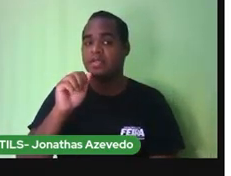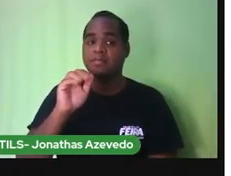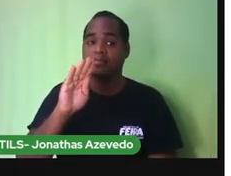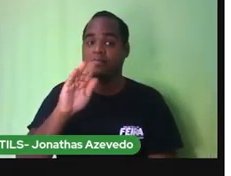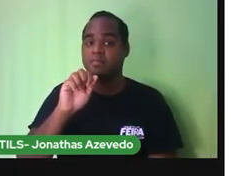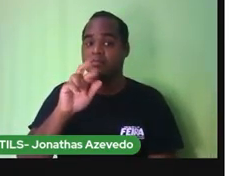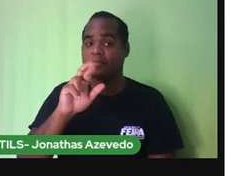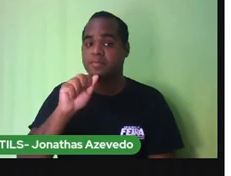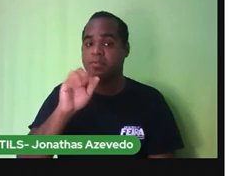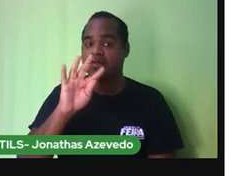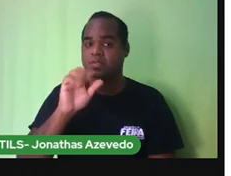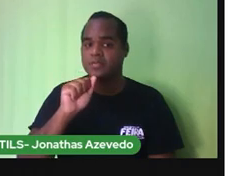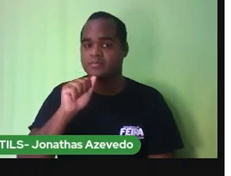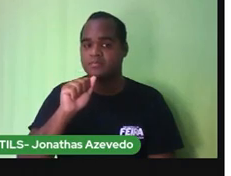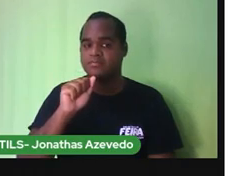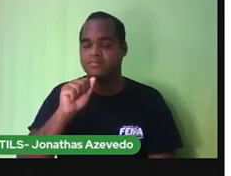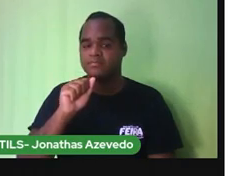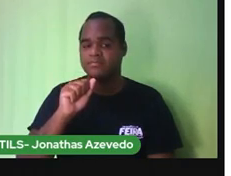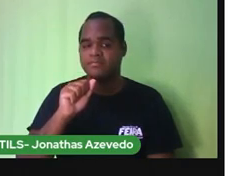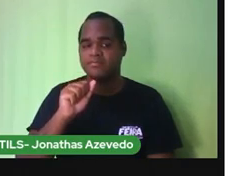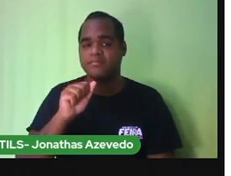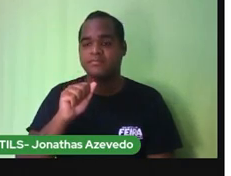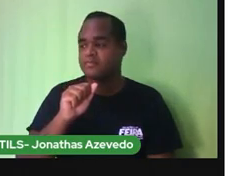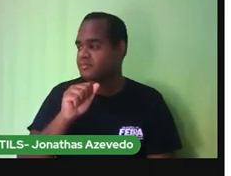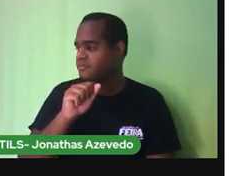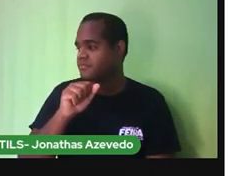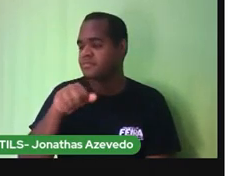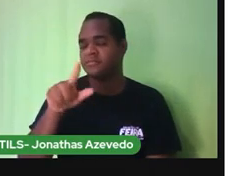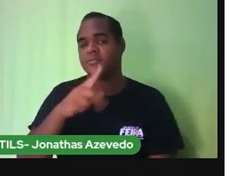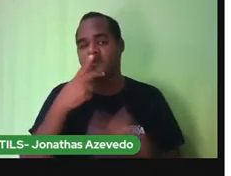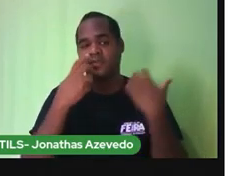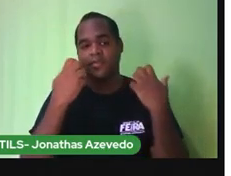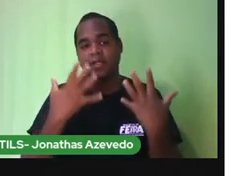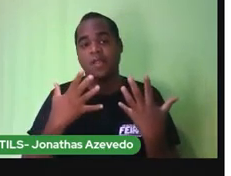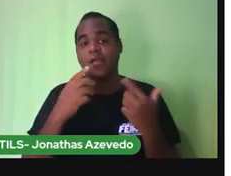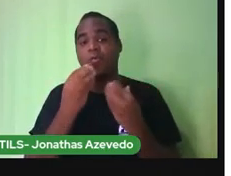barata Olha como está para ba